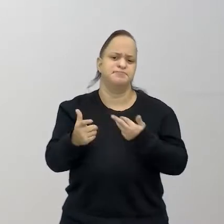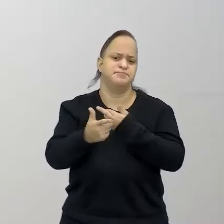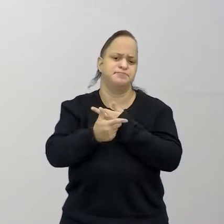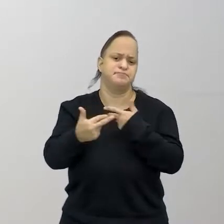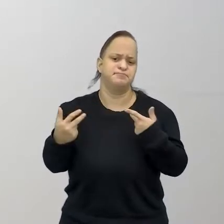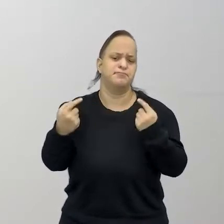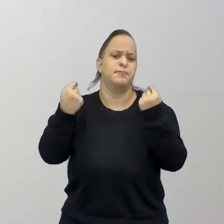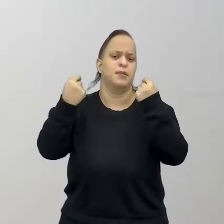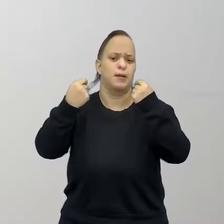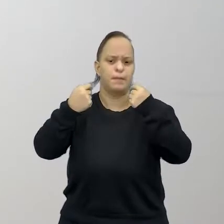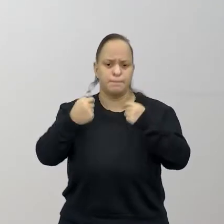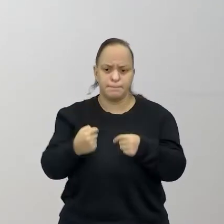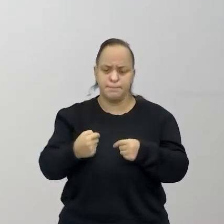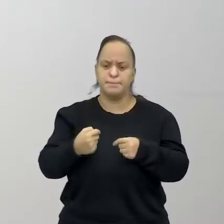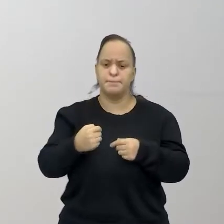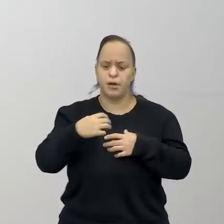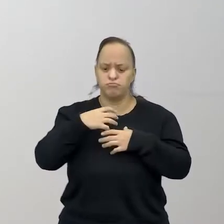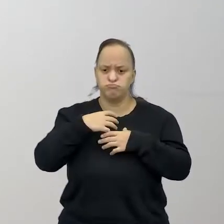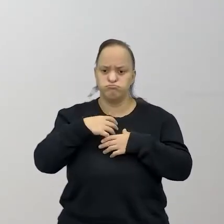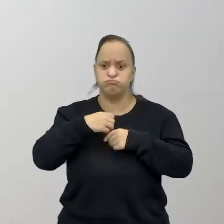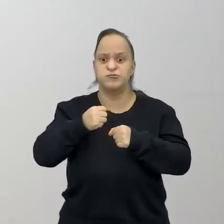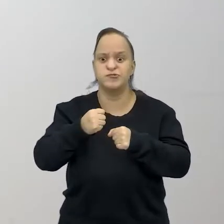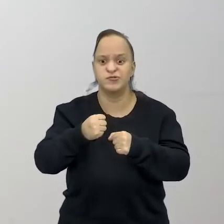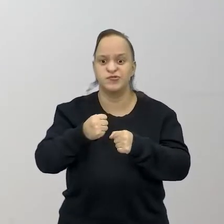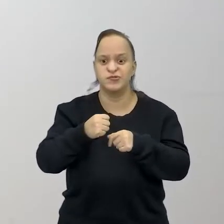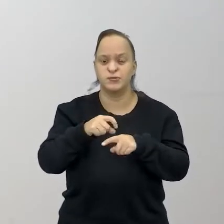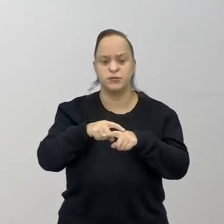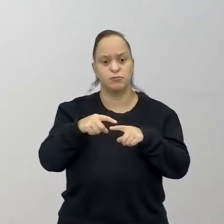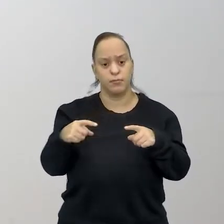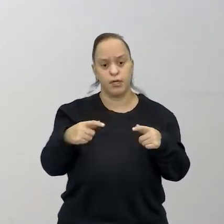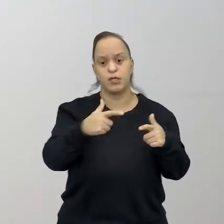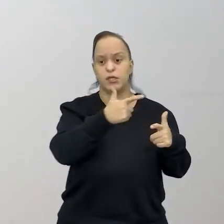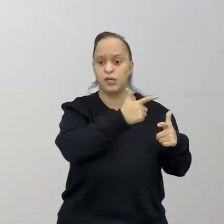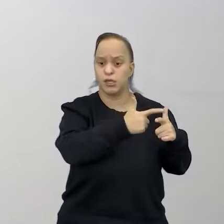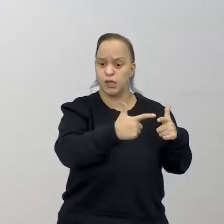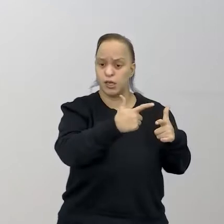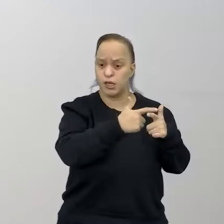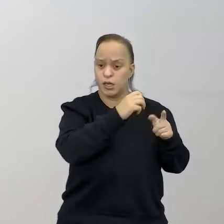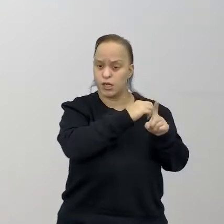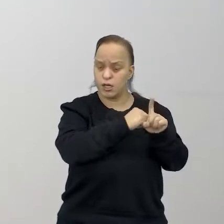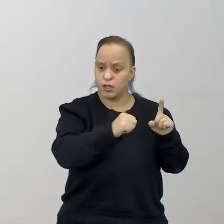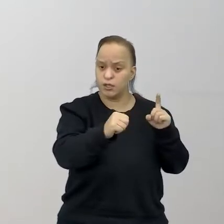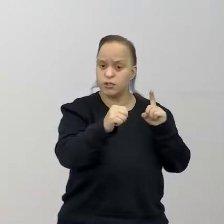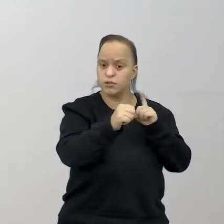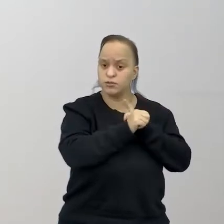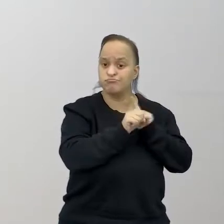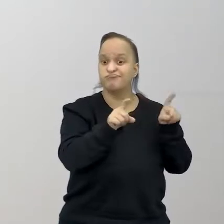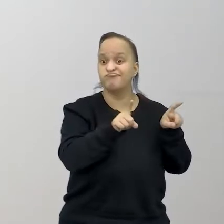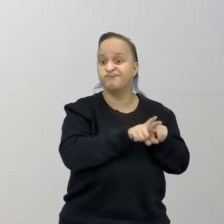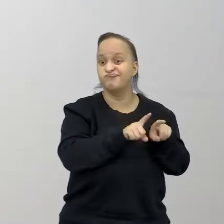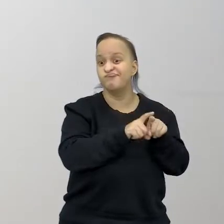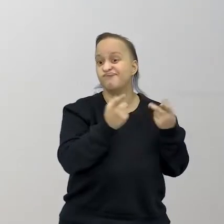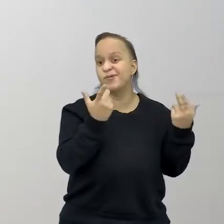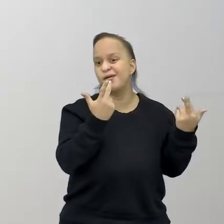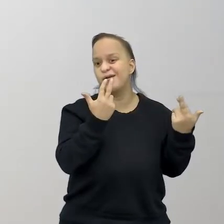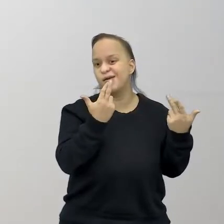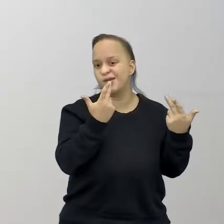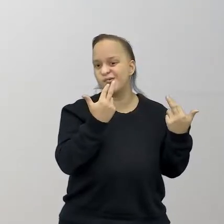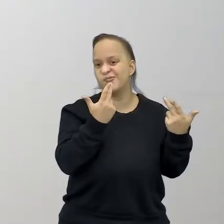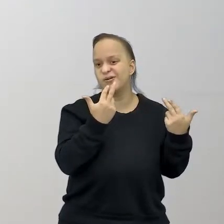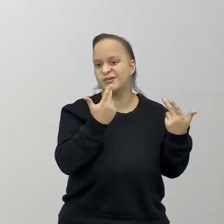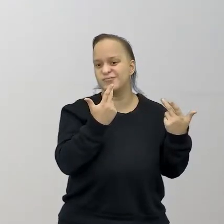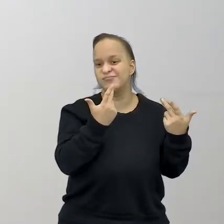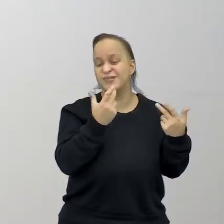podem levar a isso, mas que problemas sociais também podem levar a suicídio. Então, se você tem uma